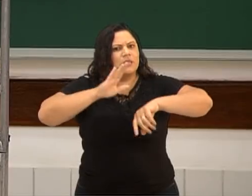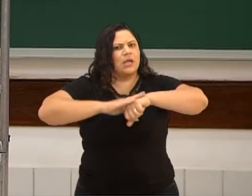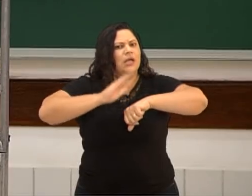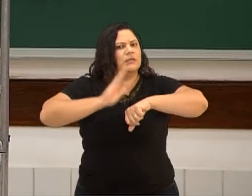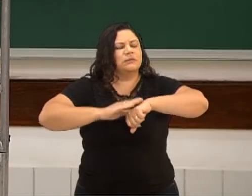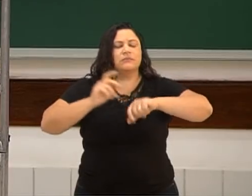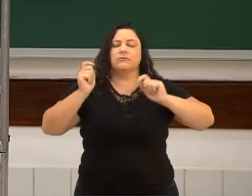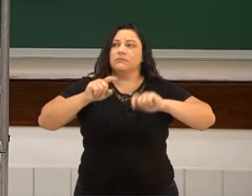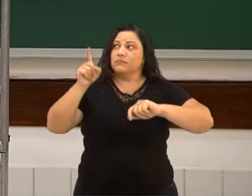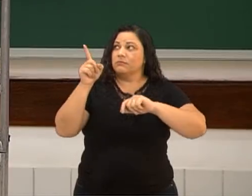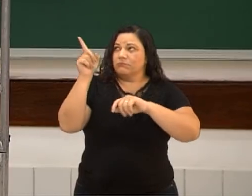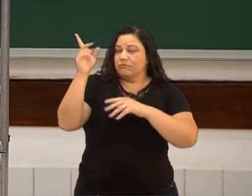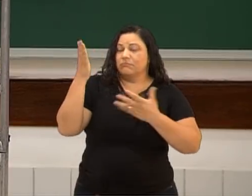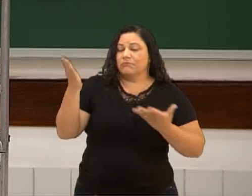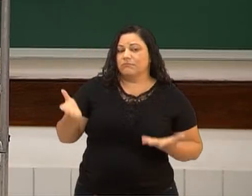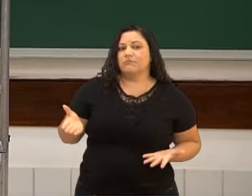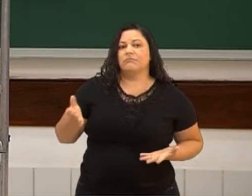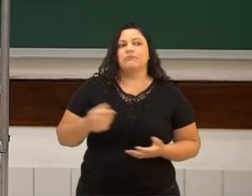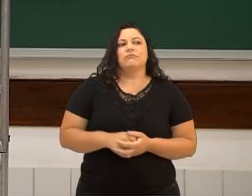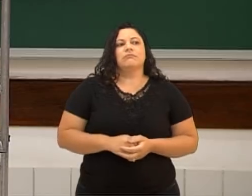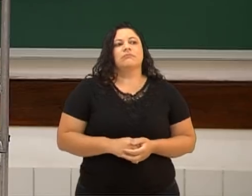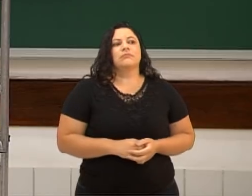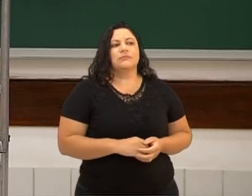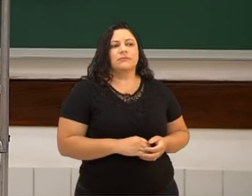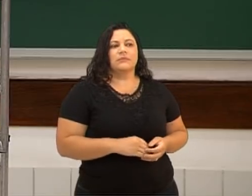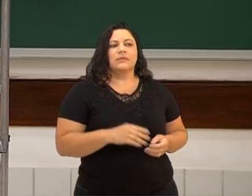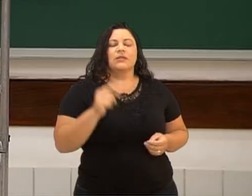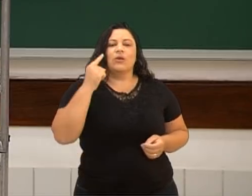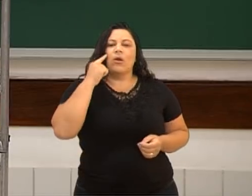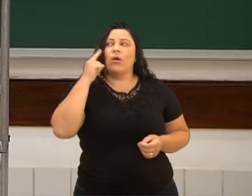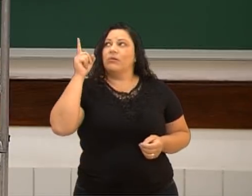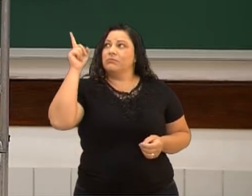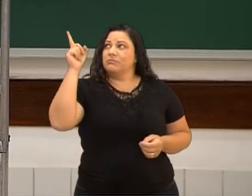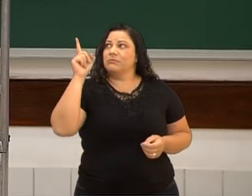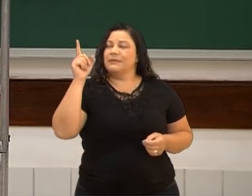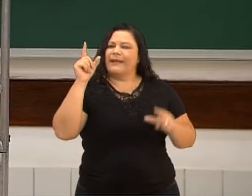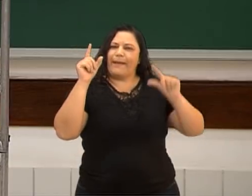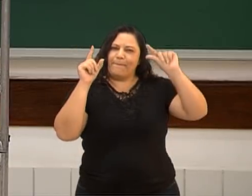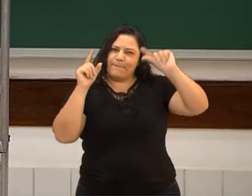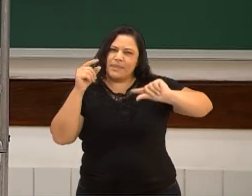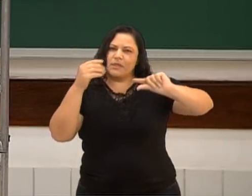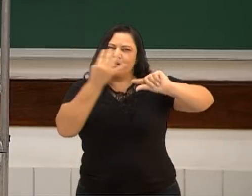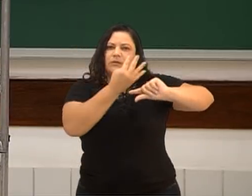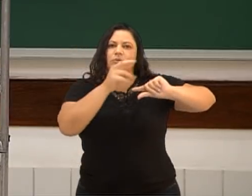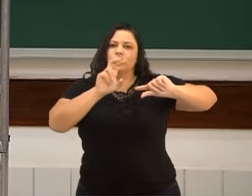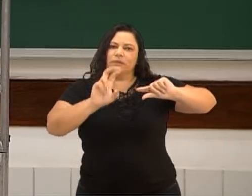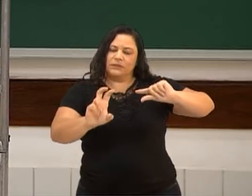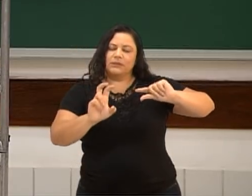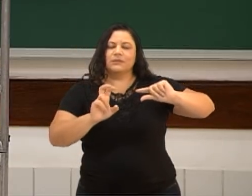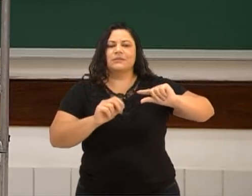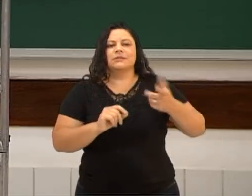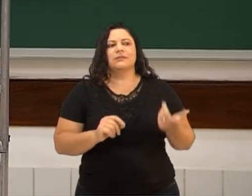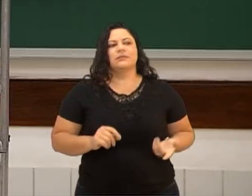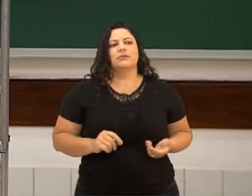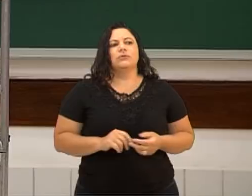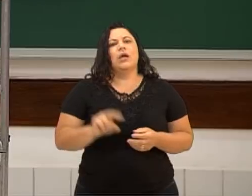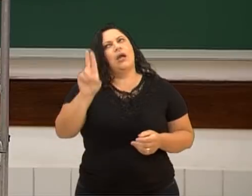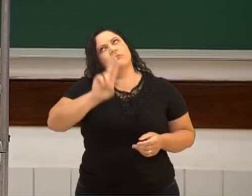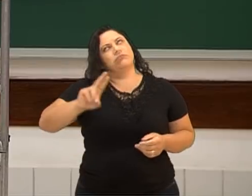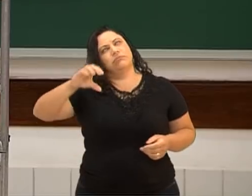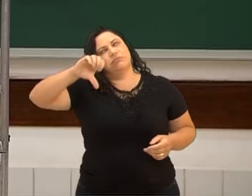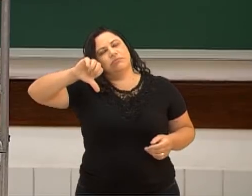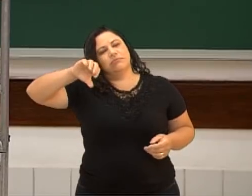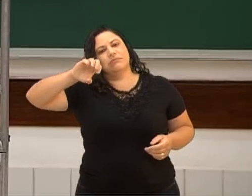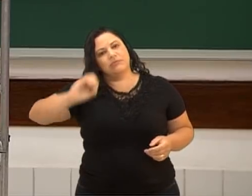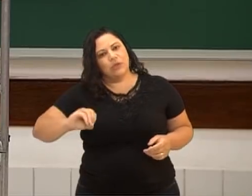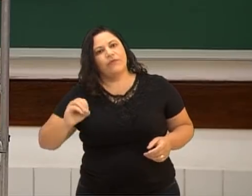vocês construíram também um lá que tinha 45, certo? Então, ele é menor que 45. Ou, eu vou usar então o 90,